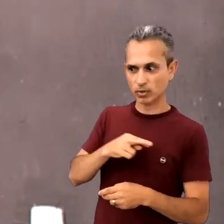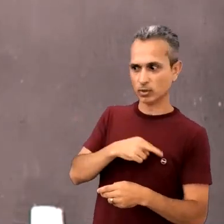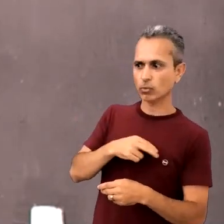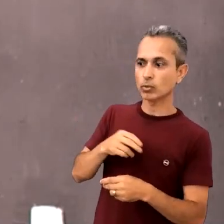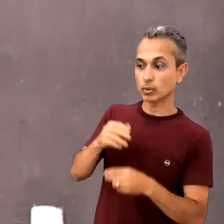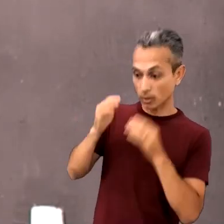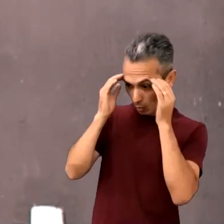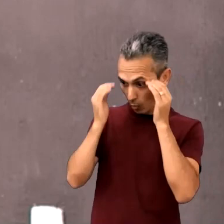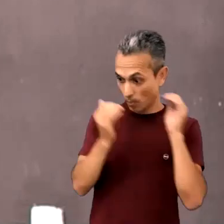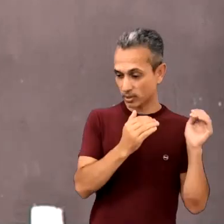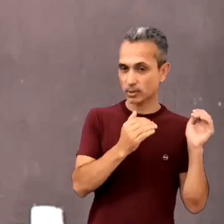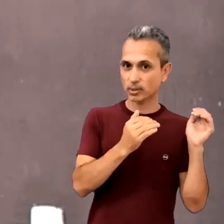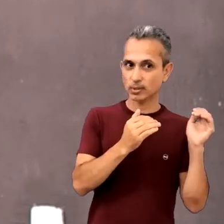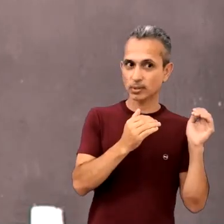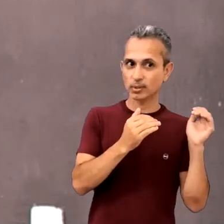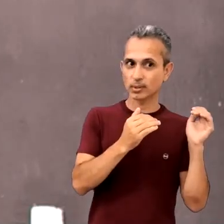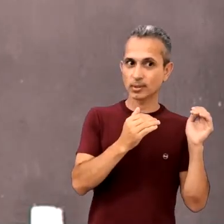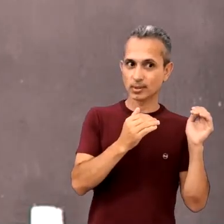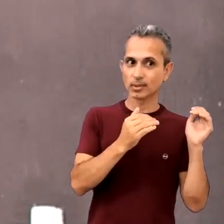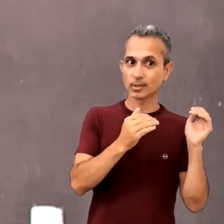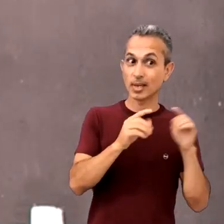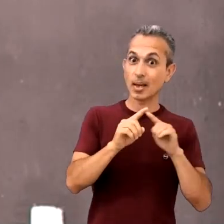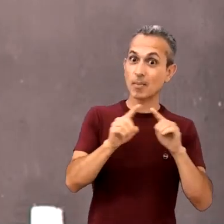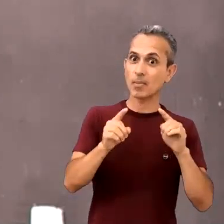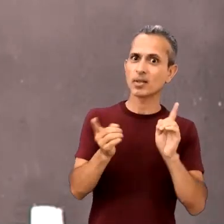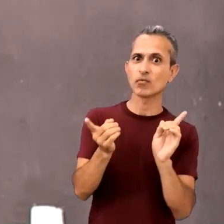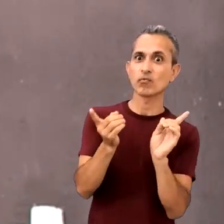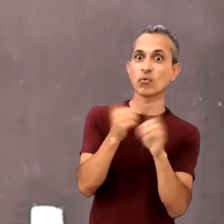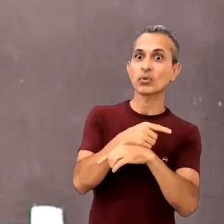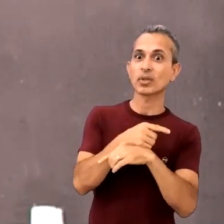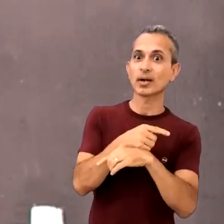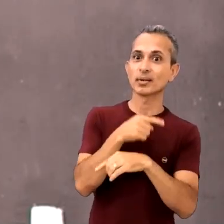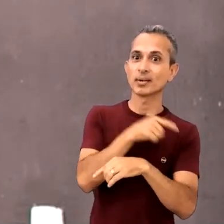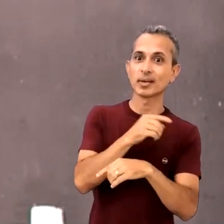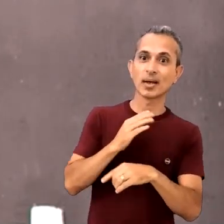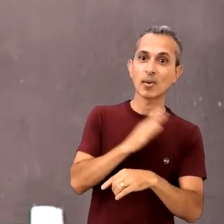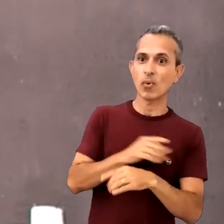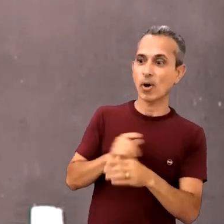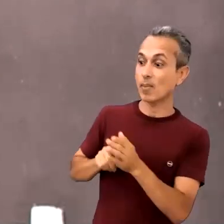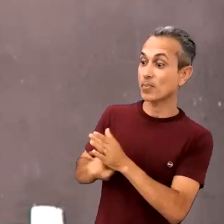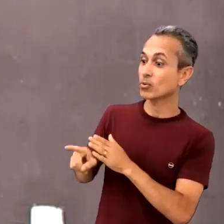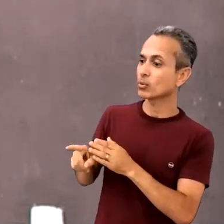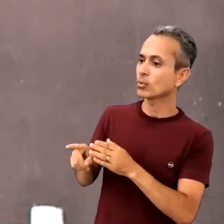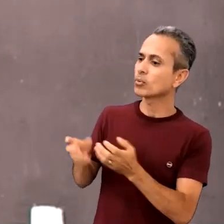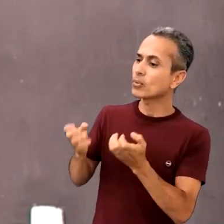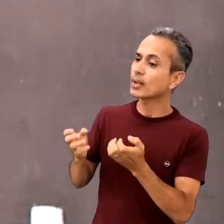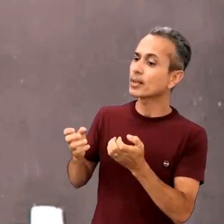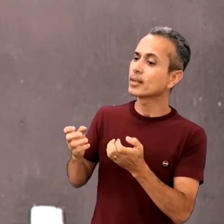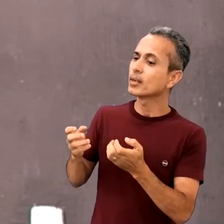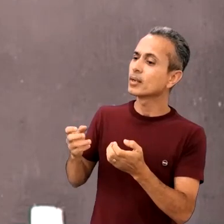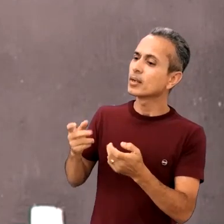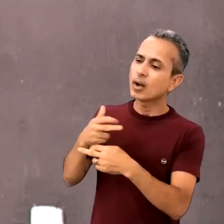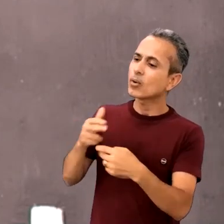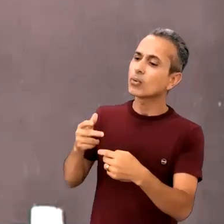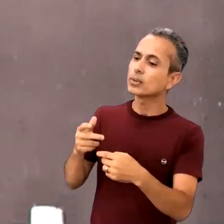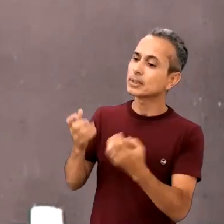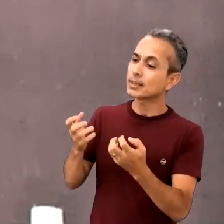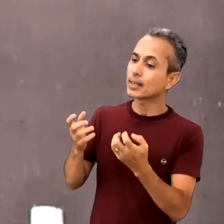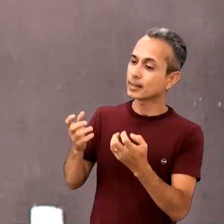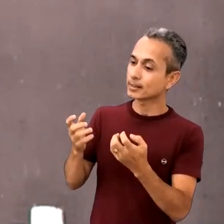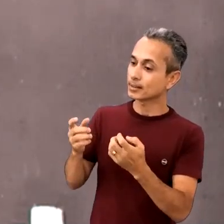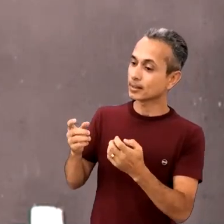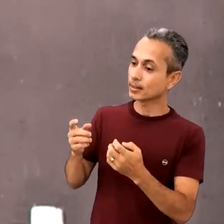Tudo o que você falou, eu vou fazer. Porque todo o povo da cidade sabe que você é uma mulher virtuosa. Então ele está dizendo, eu